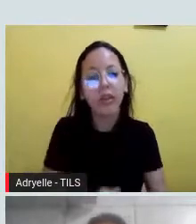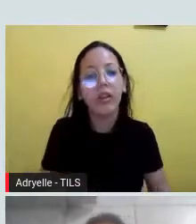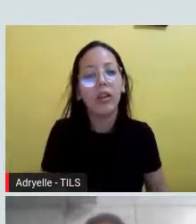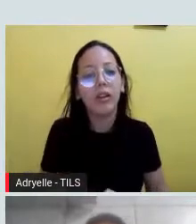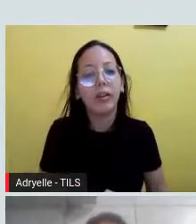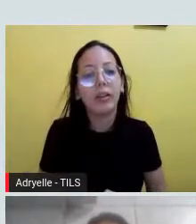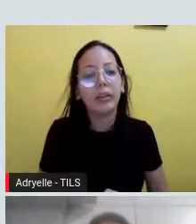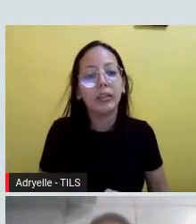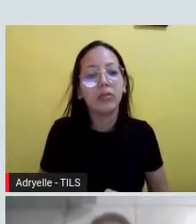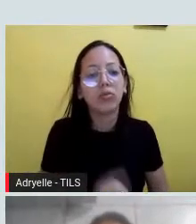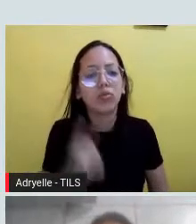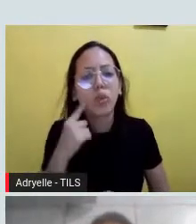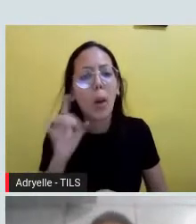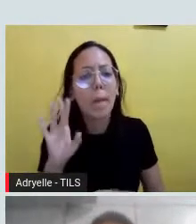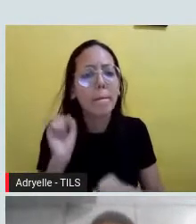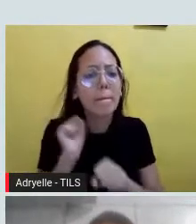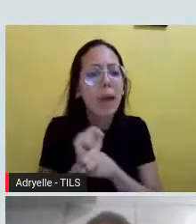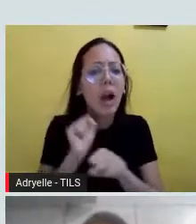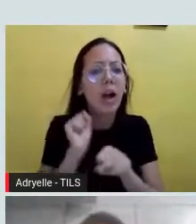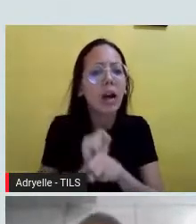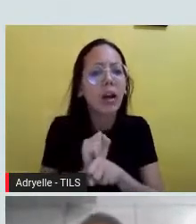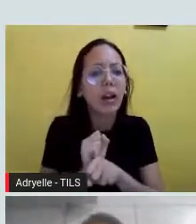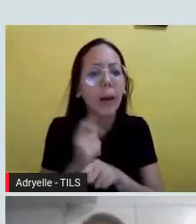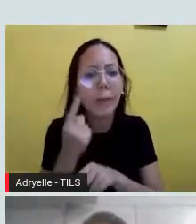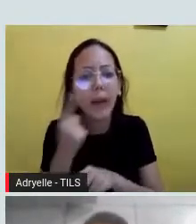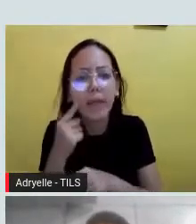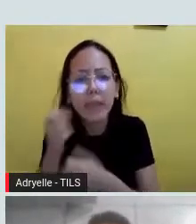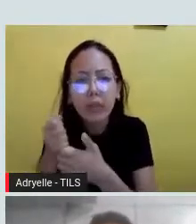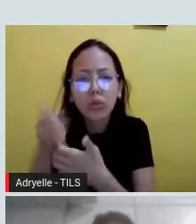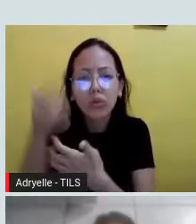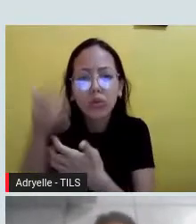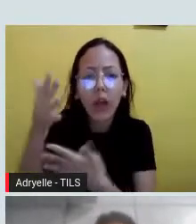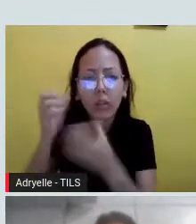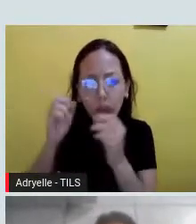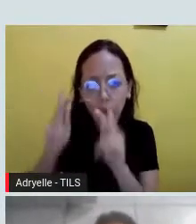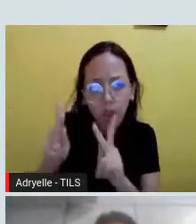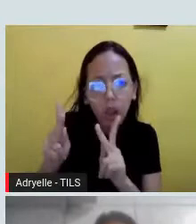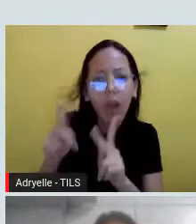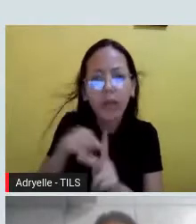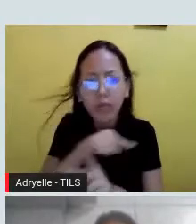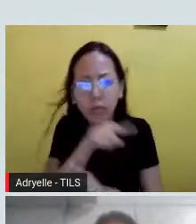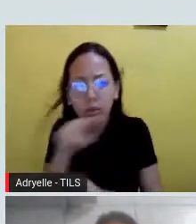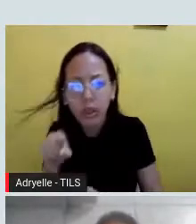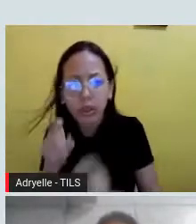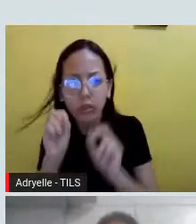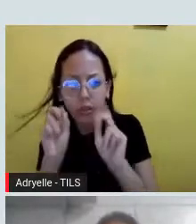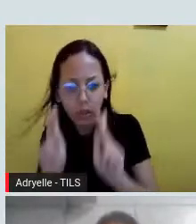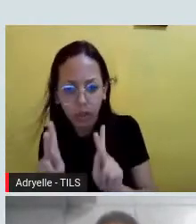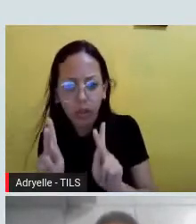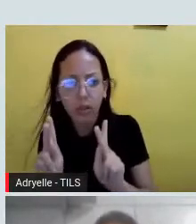Deixa eu só dar uma pausa para ver aqui o chat se está tudo ok para vocês.